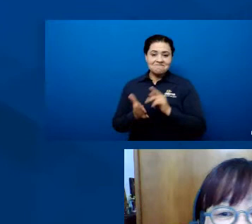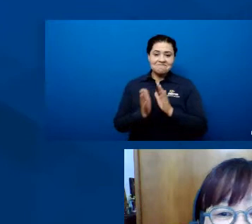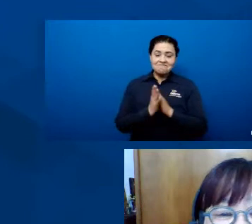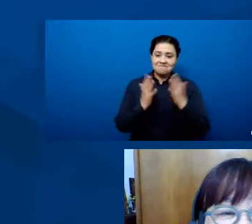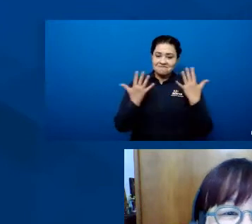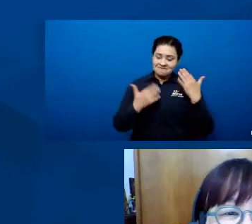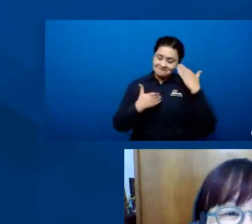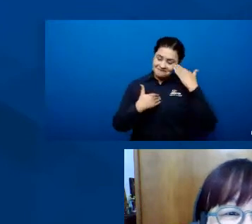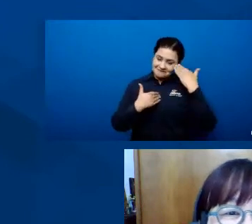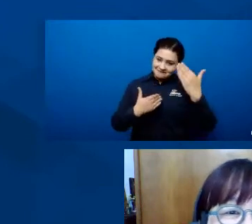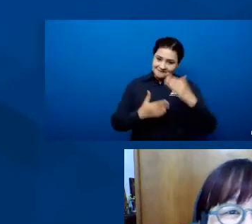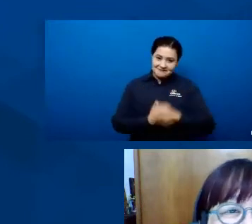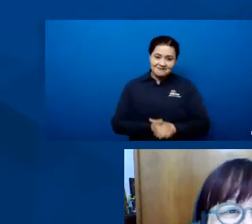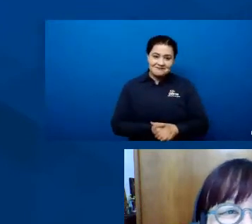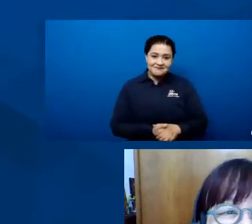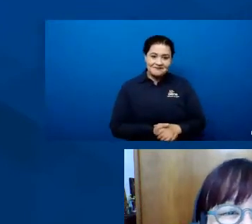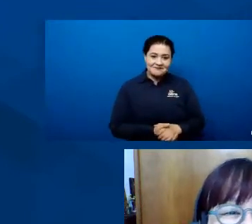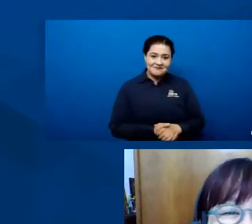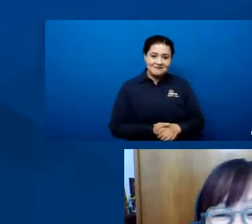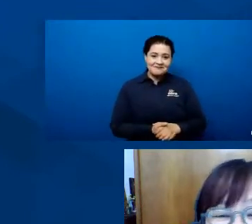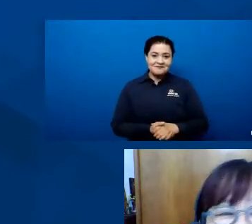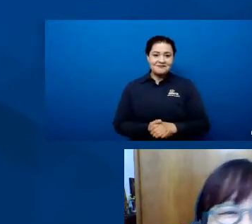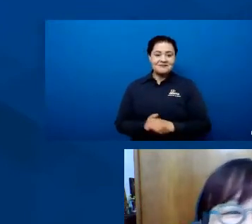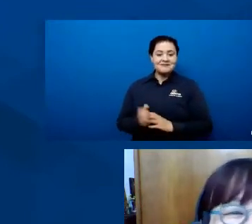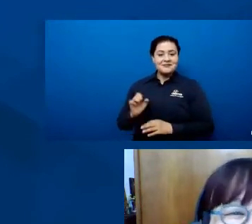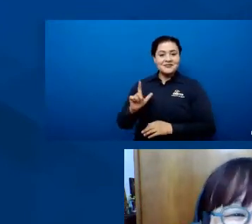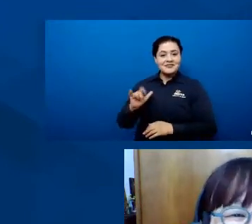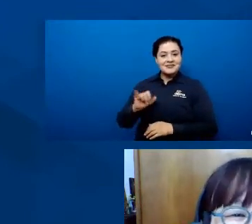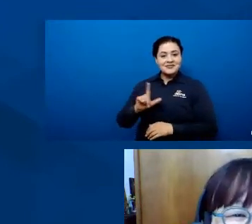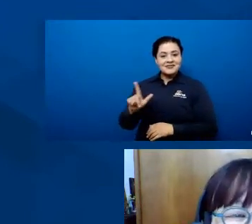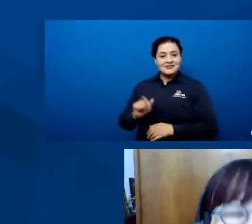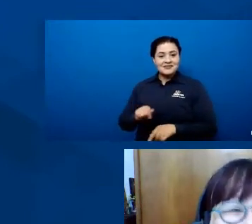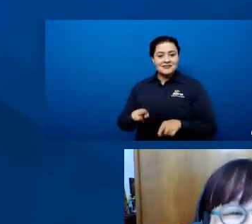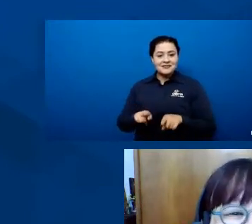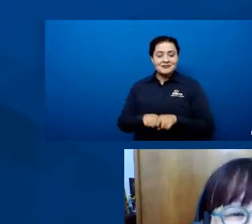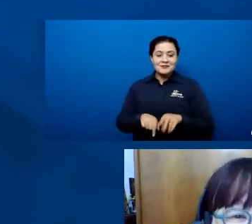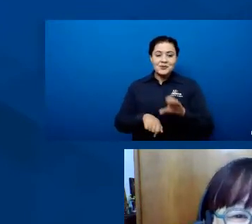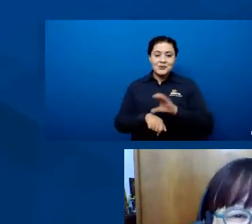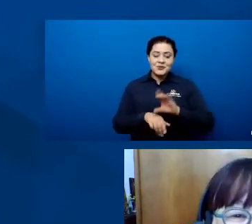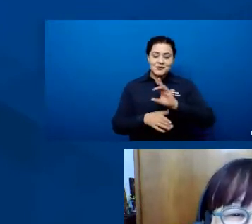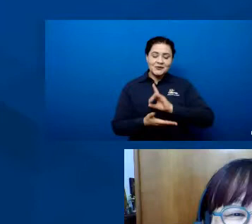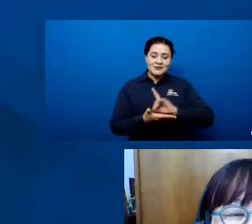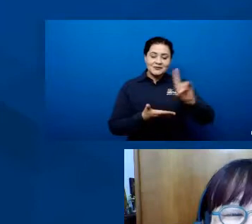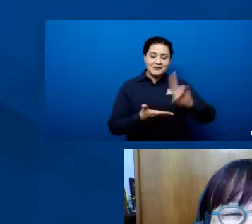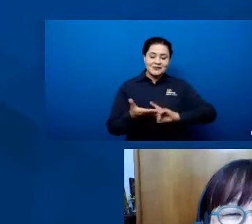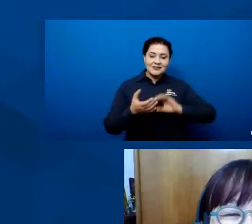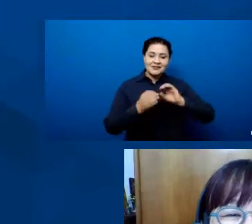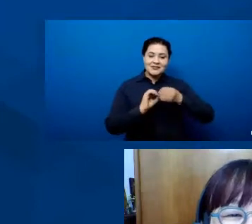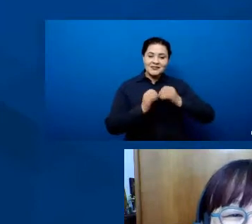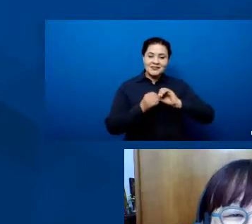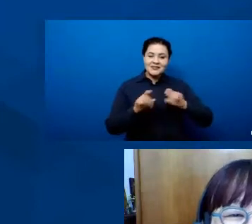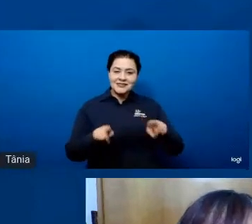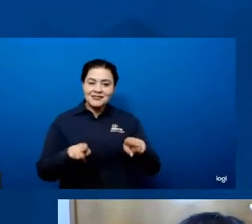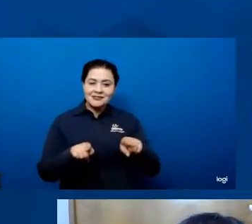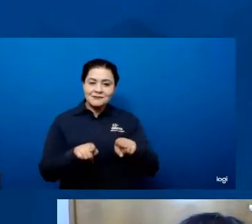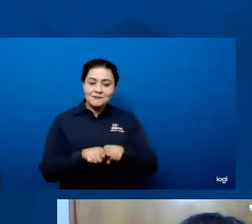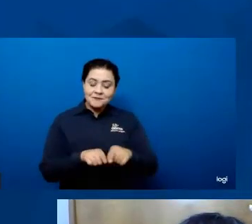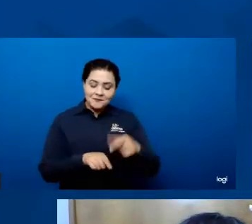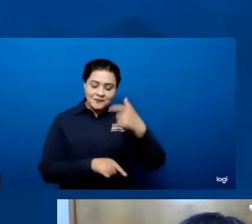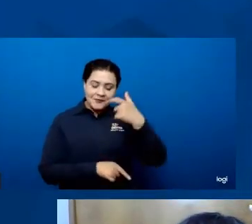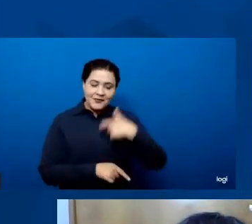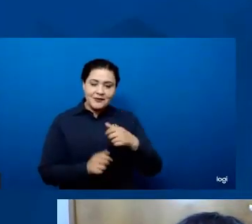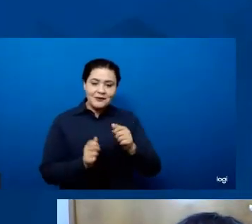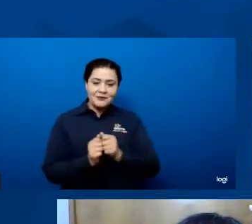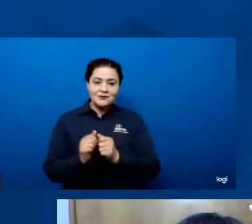obrigado. Legal. Bom, Davi, aqui do curso de Design de Games, né, eu, a Cris,